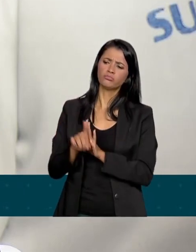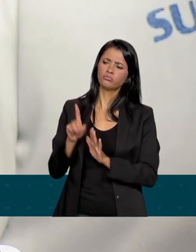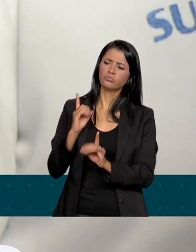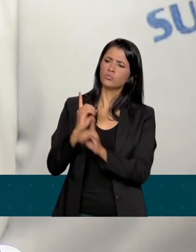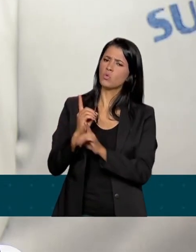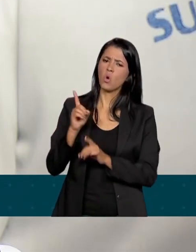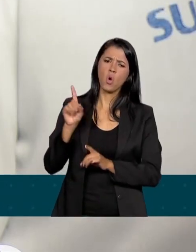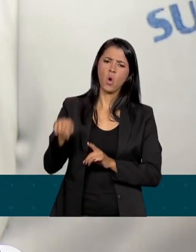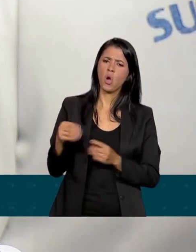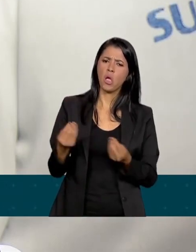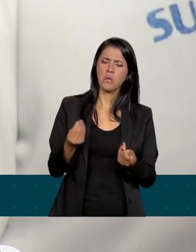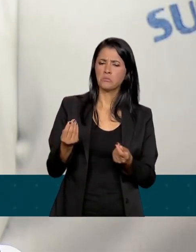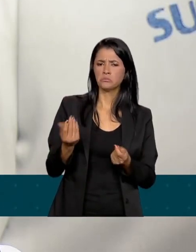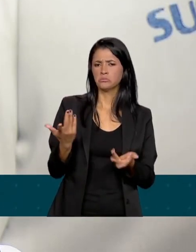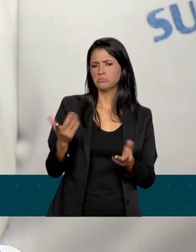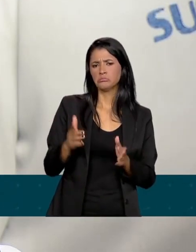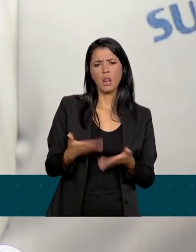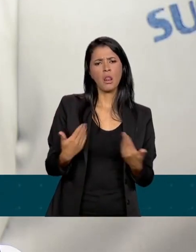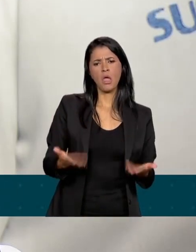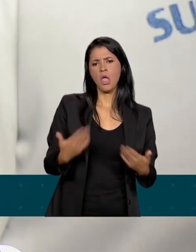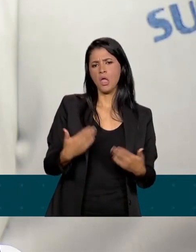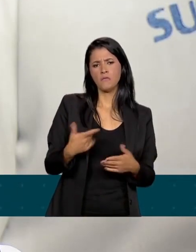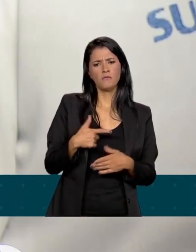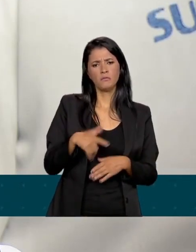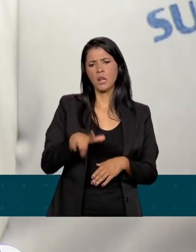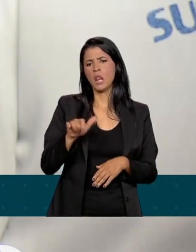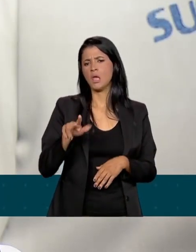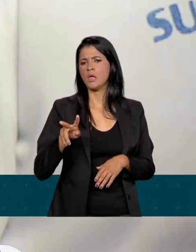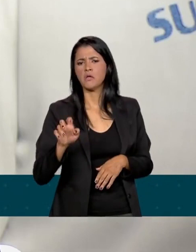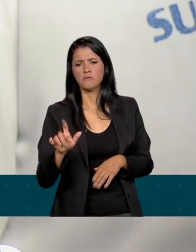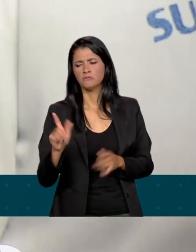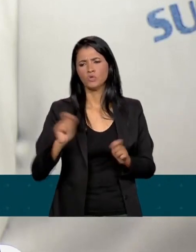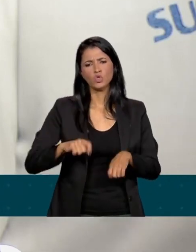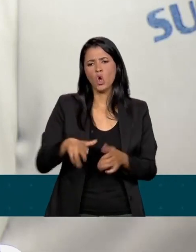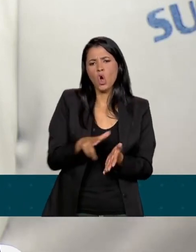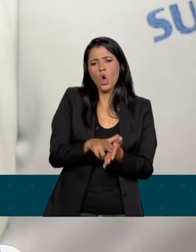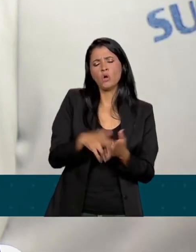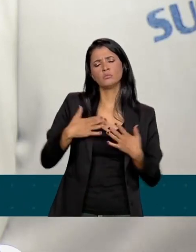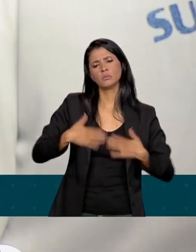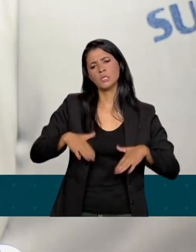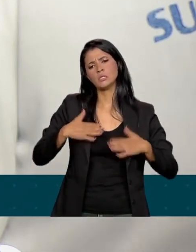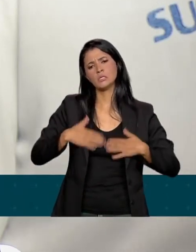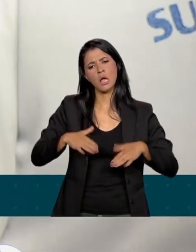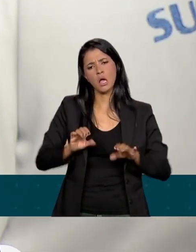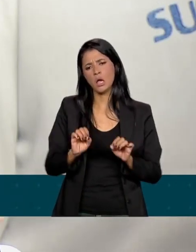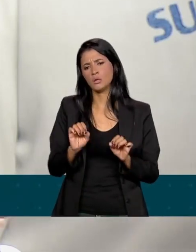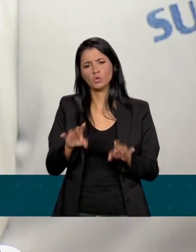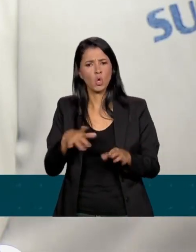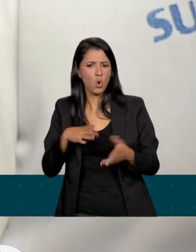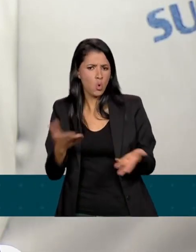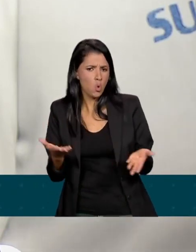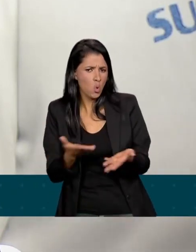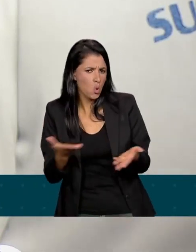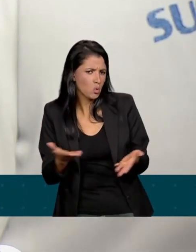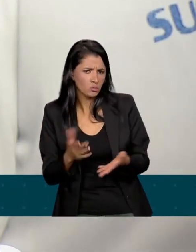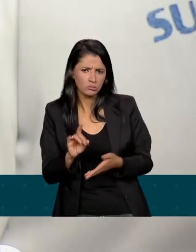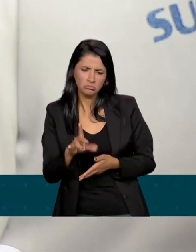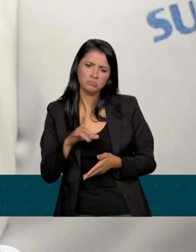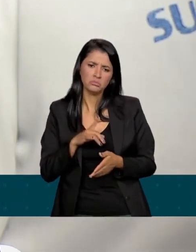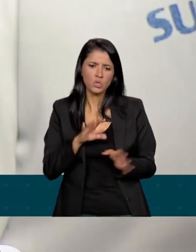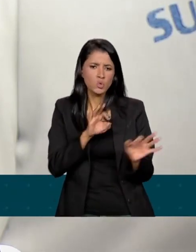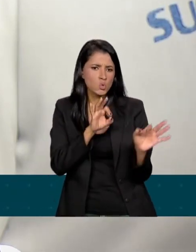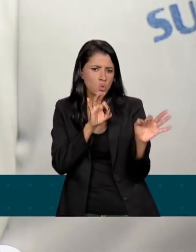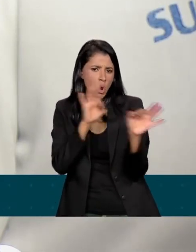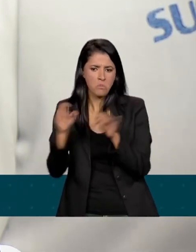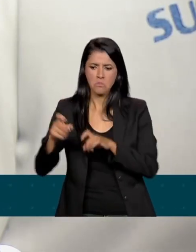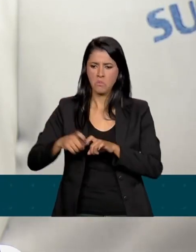um diagnóstico de um quadro leve, que requer o repouso, certamente, no dia de hoje, e o